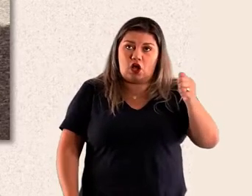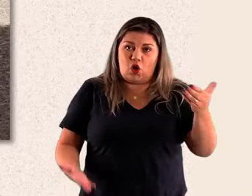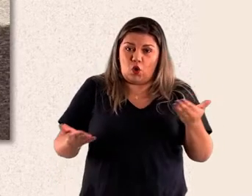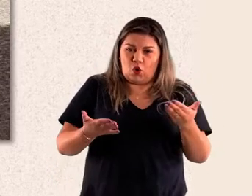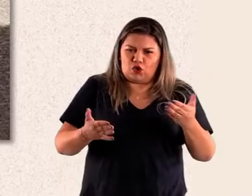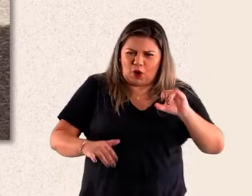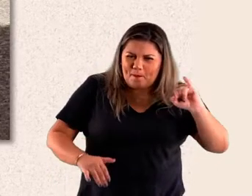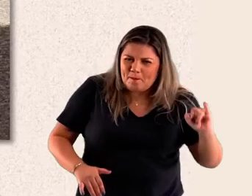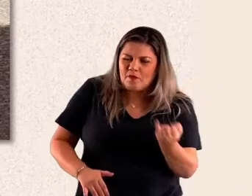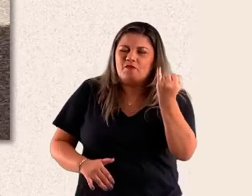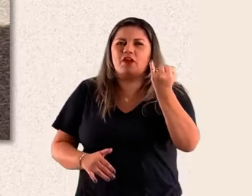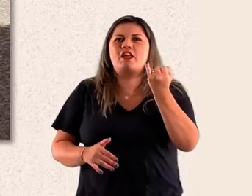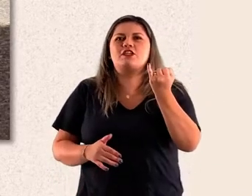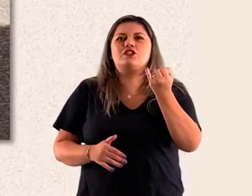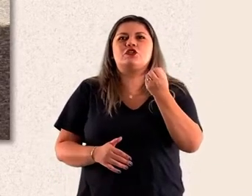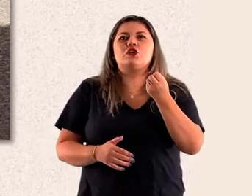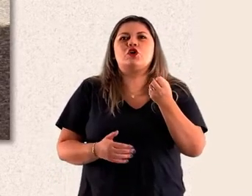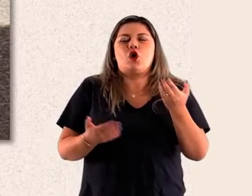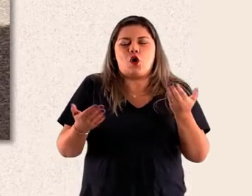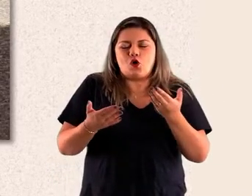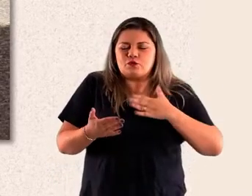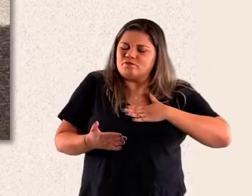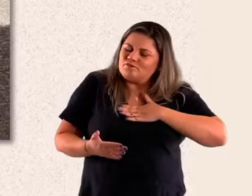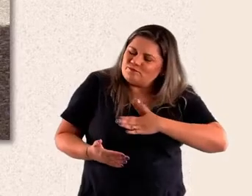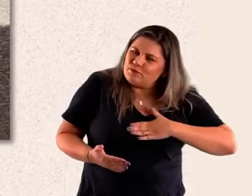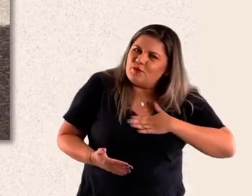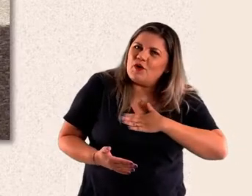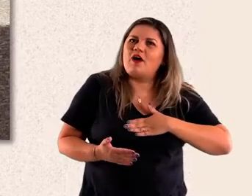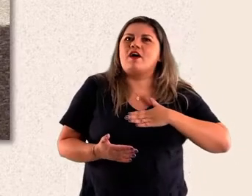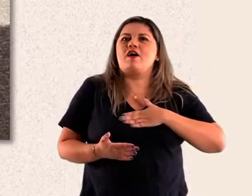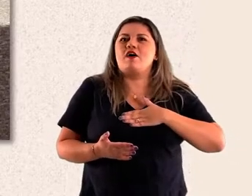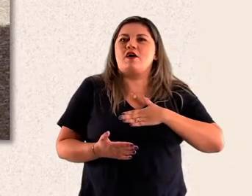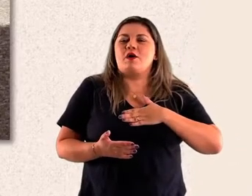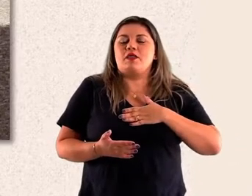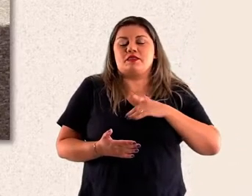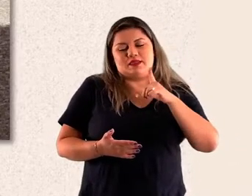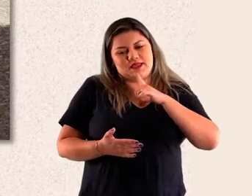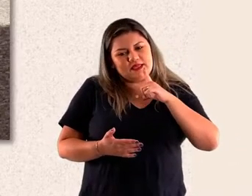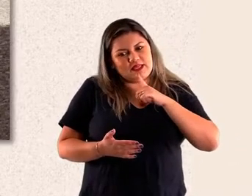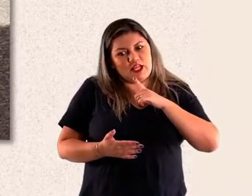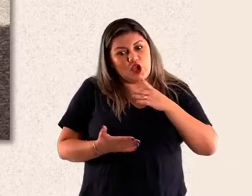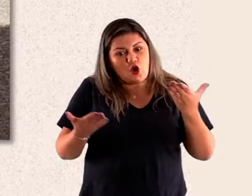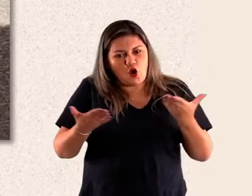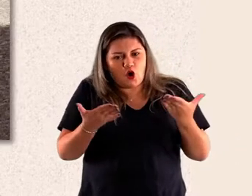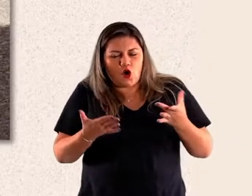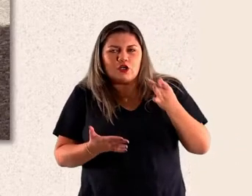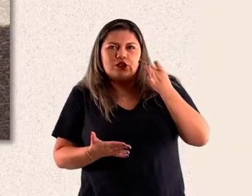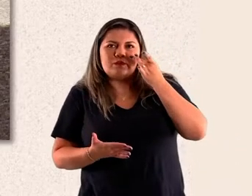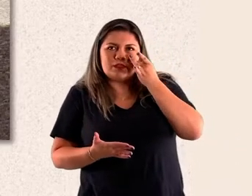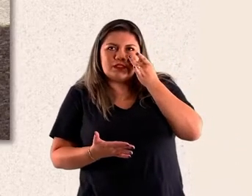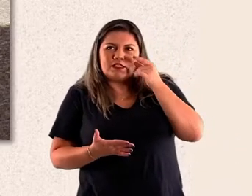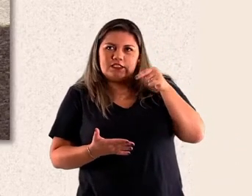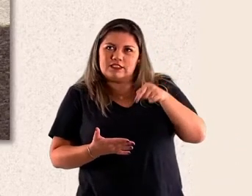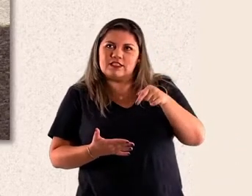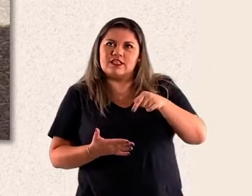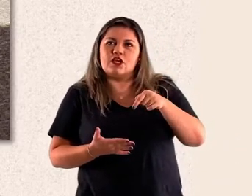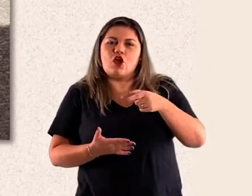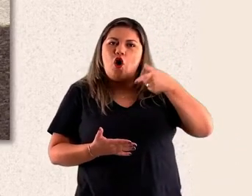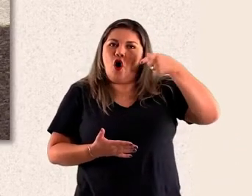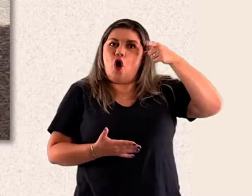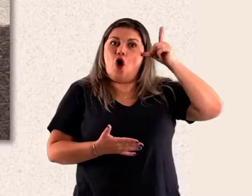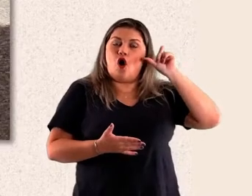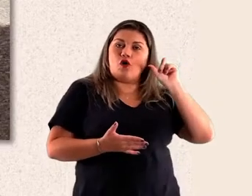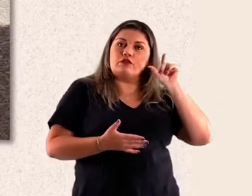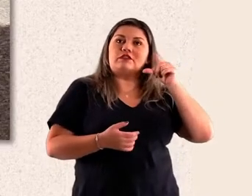aproveitem bastante hoje é um dia de muita satisfação pessoal por tê-la aqui conosco E ontem o que nós tivemos